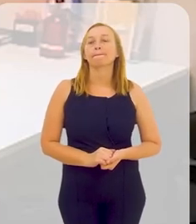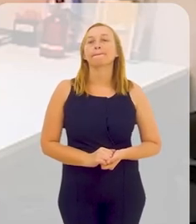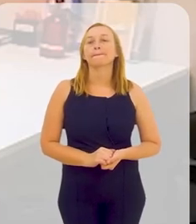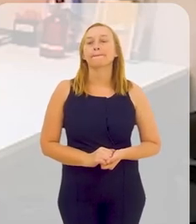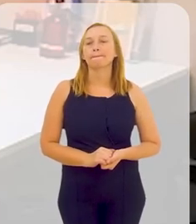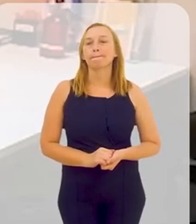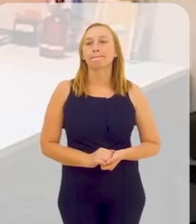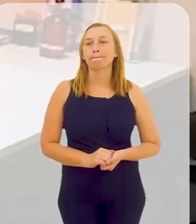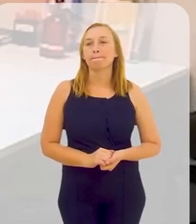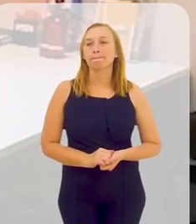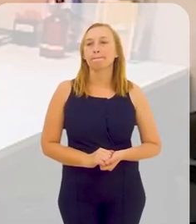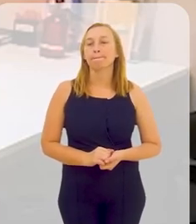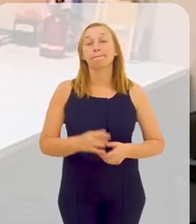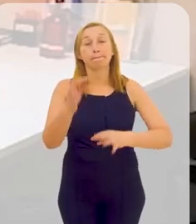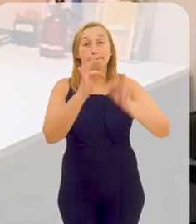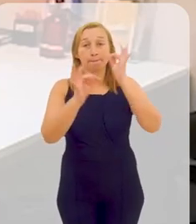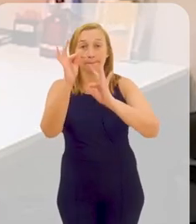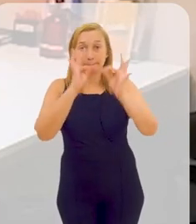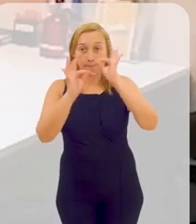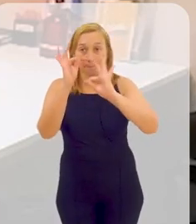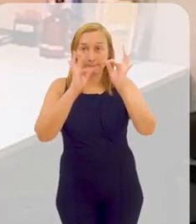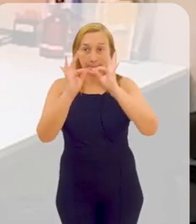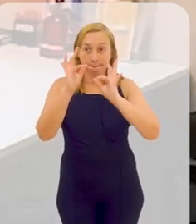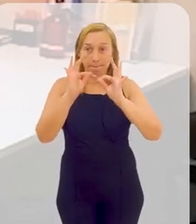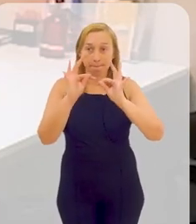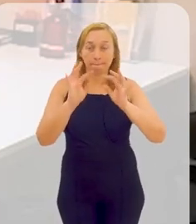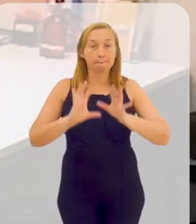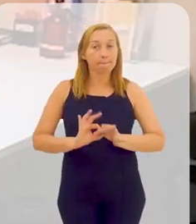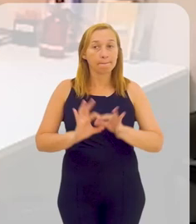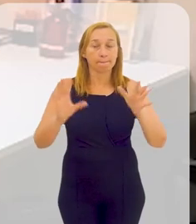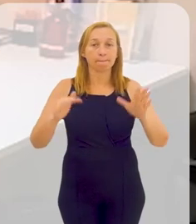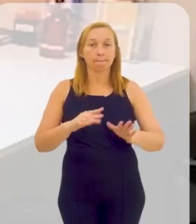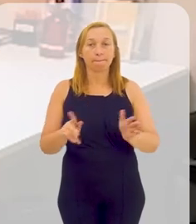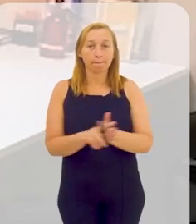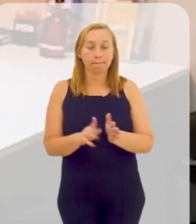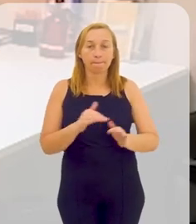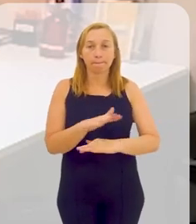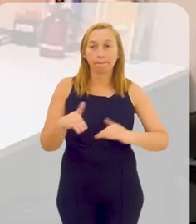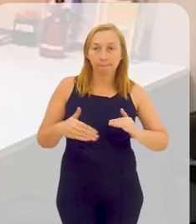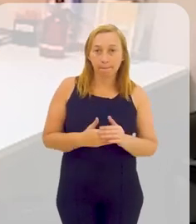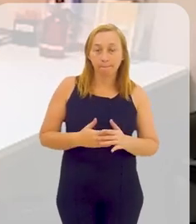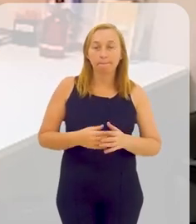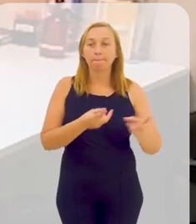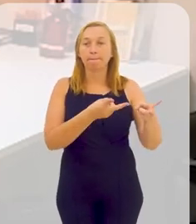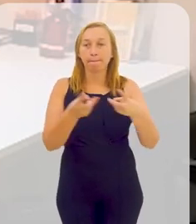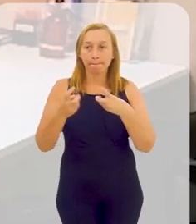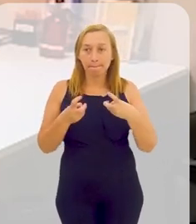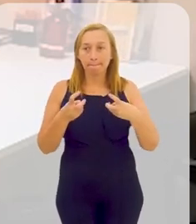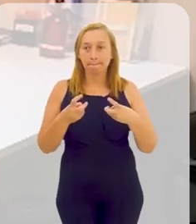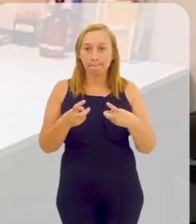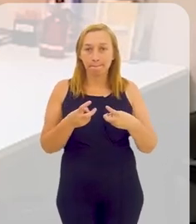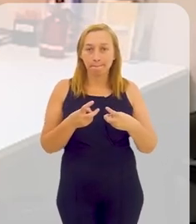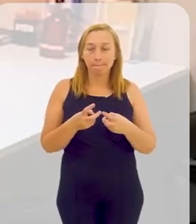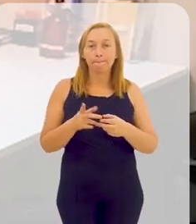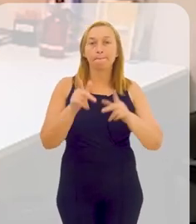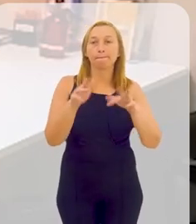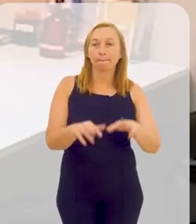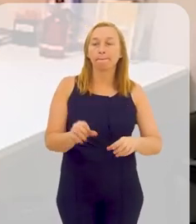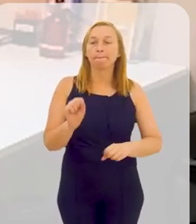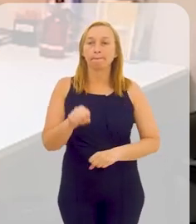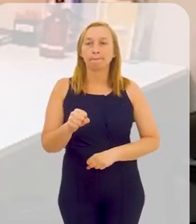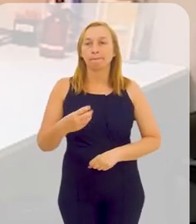em situação mais vulnerável ela é uma tecnologia democrática para todos né e a gente percebe que ela faz